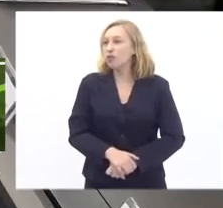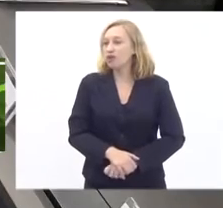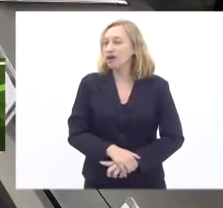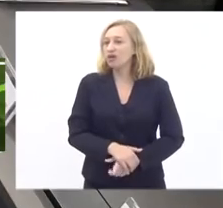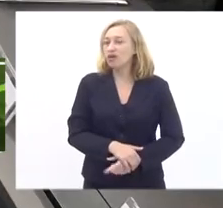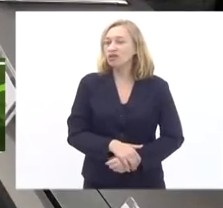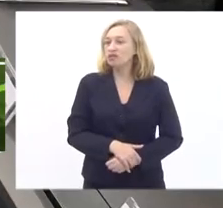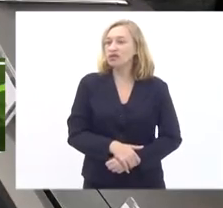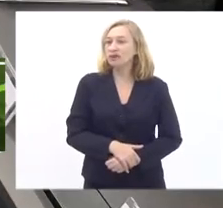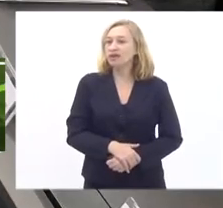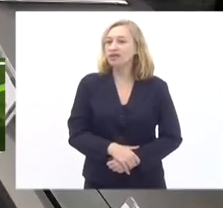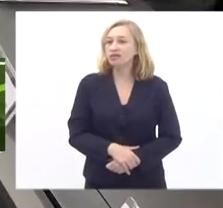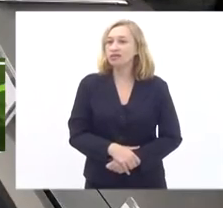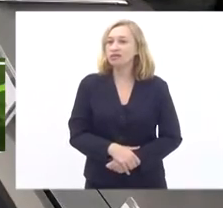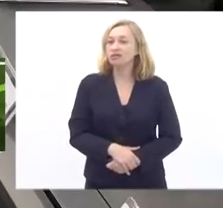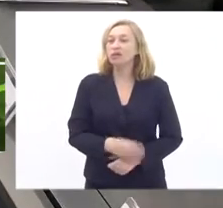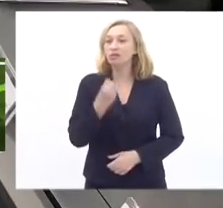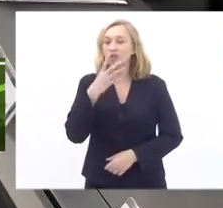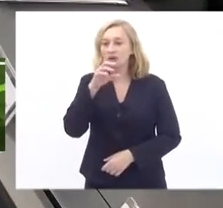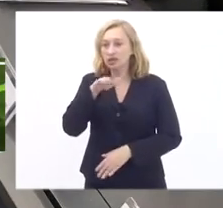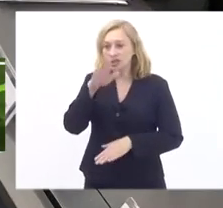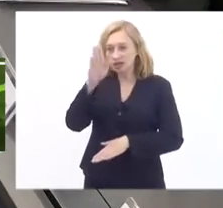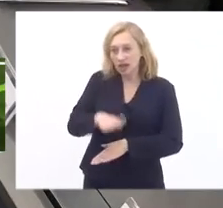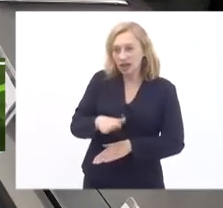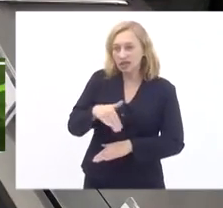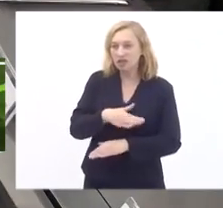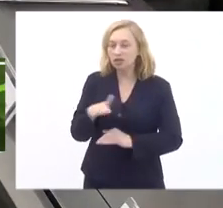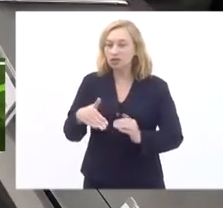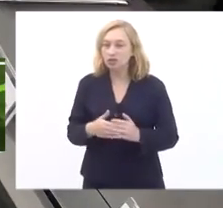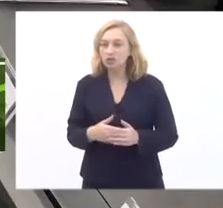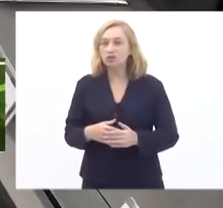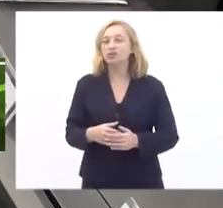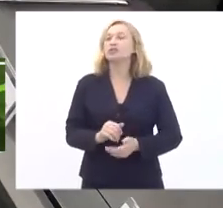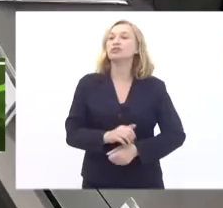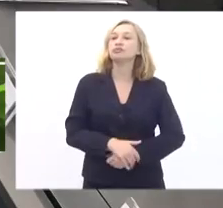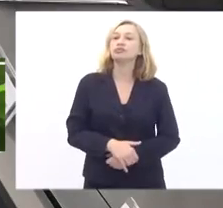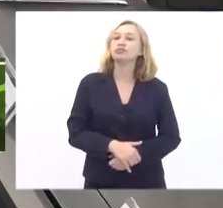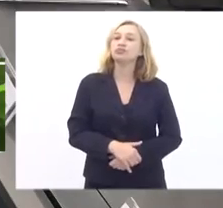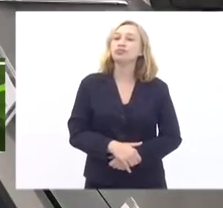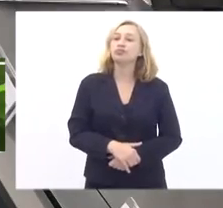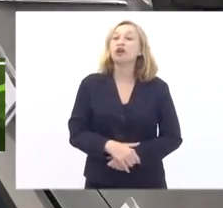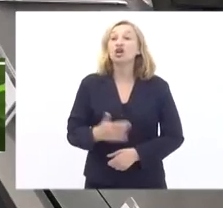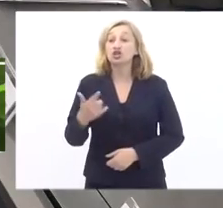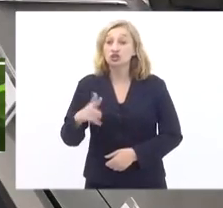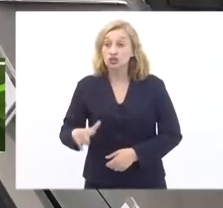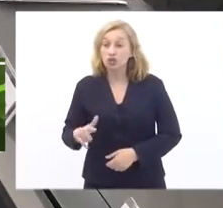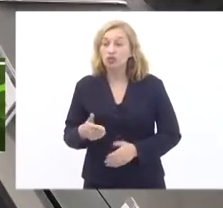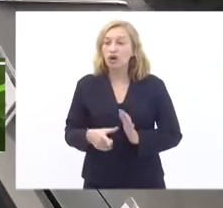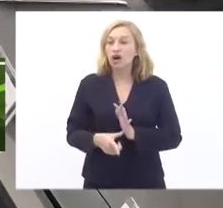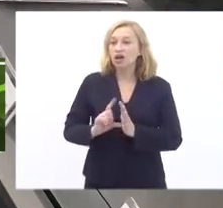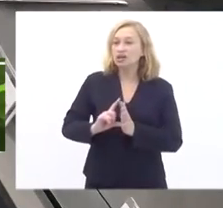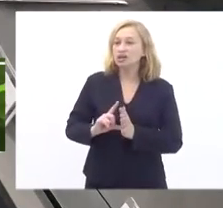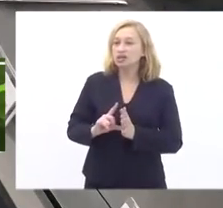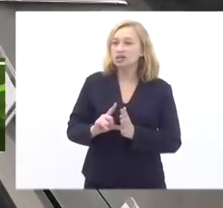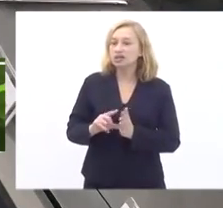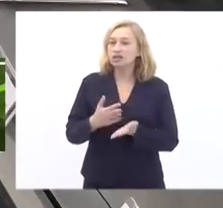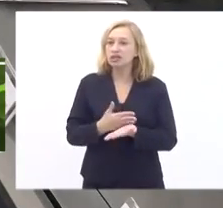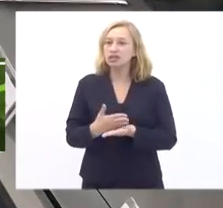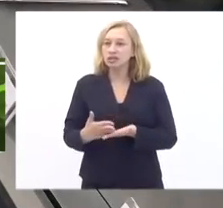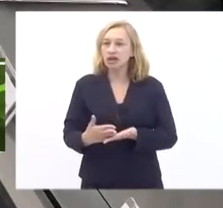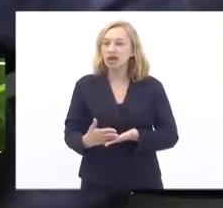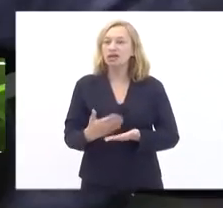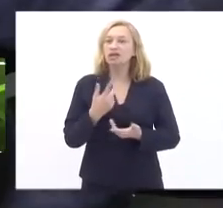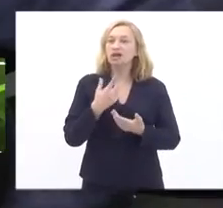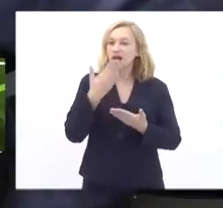Boa tarde, deputada Lucinha, demais parlamentares. Mais uma vez, antes de começar,